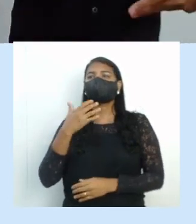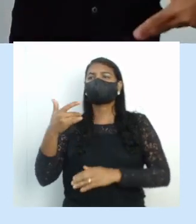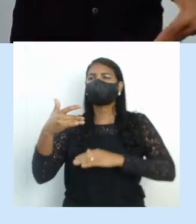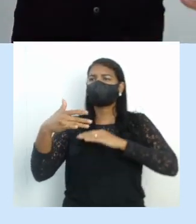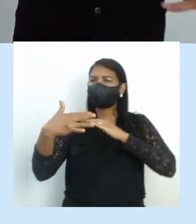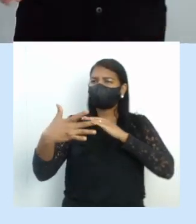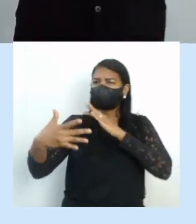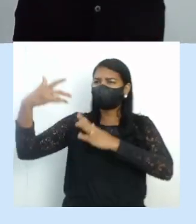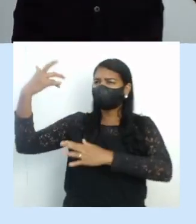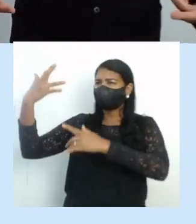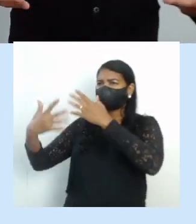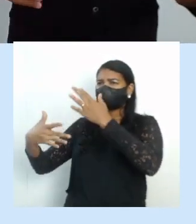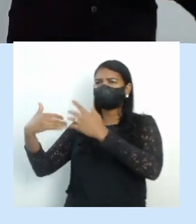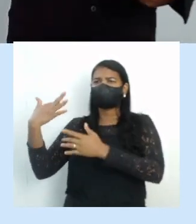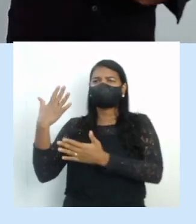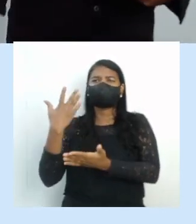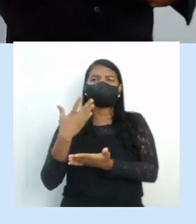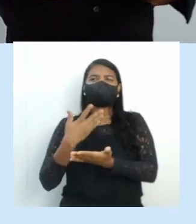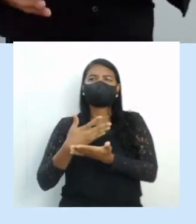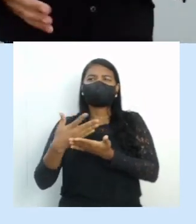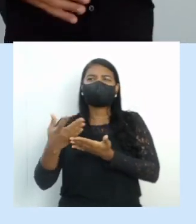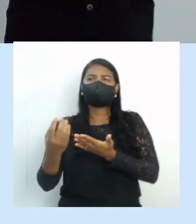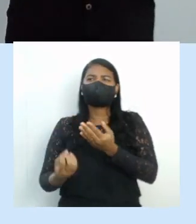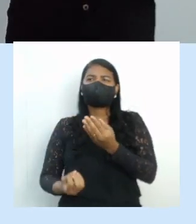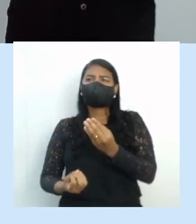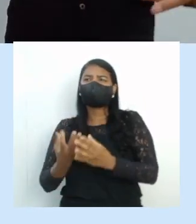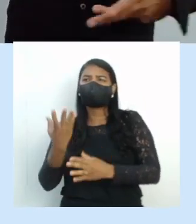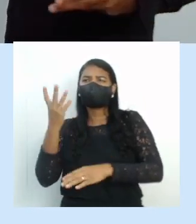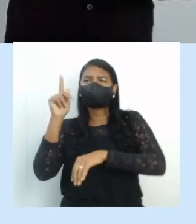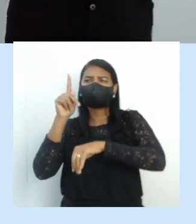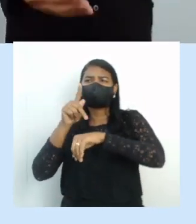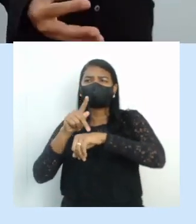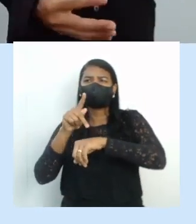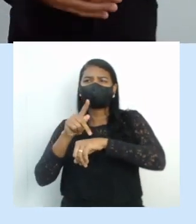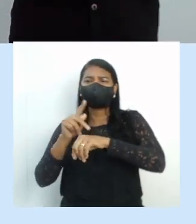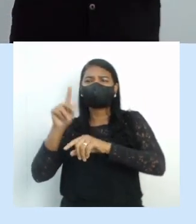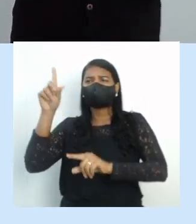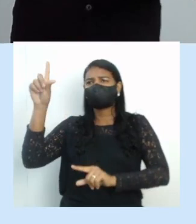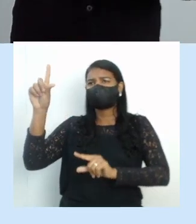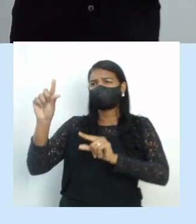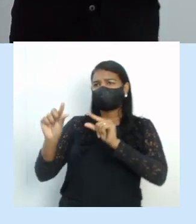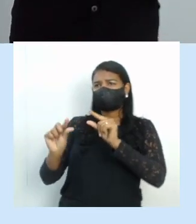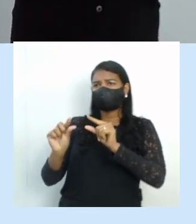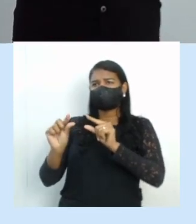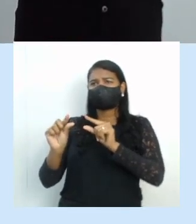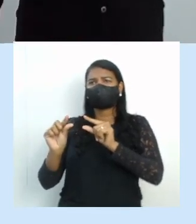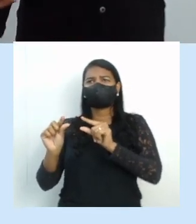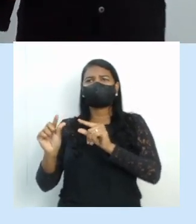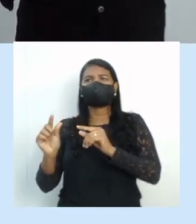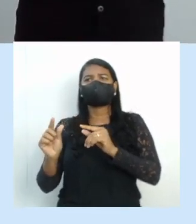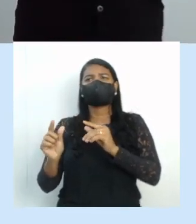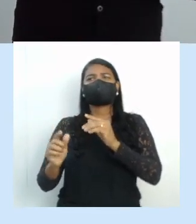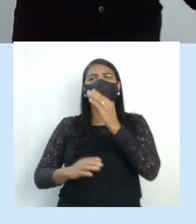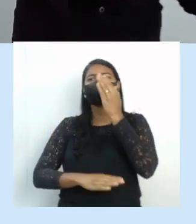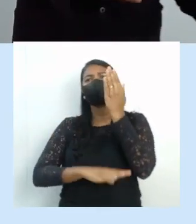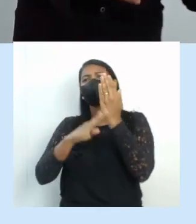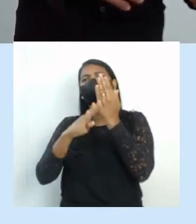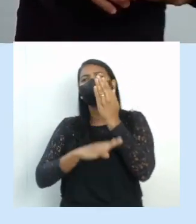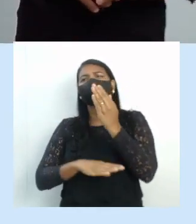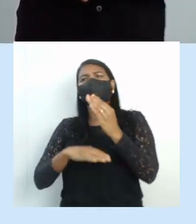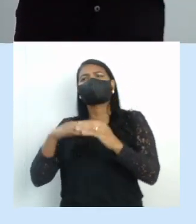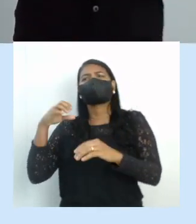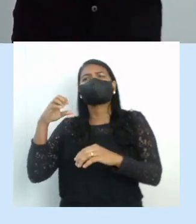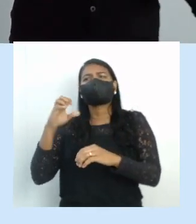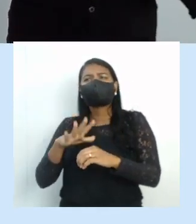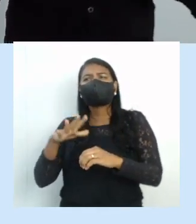continuando falando ali da origem das rochas, né? Ou da diminuição das condições ali da temperatura, da pressão,